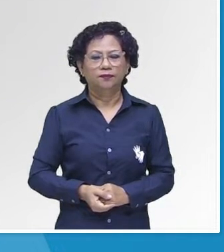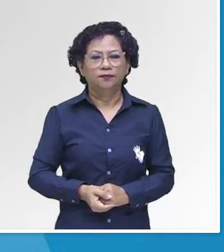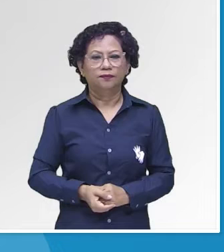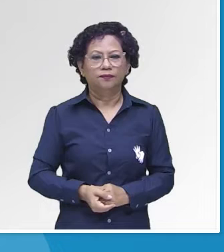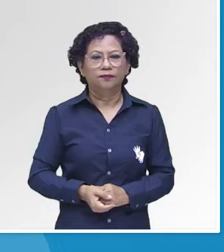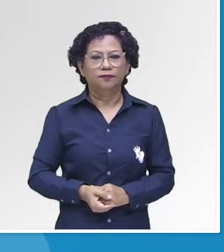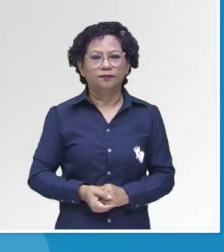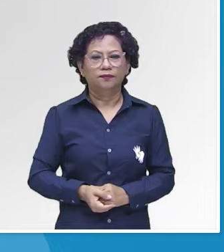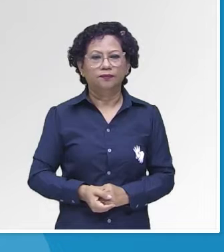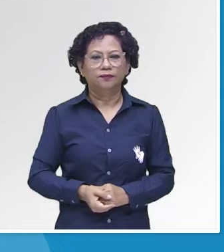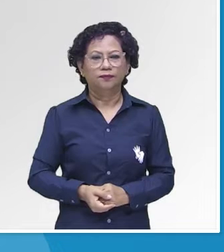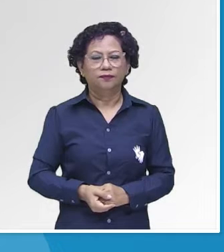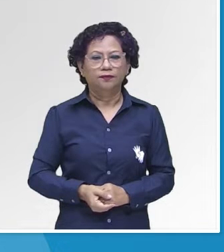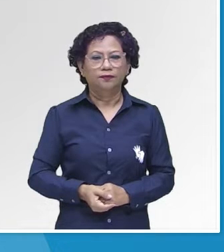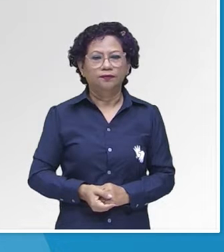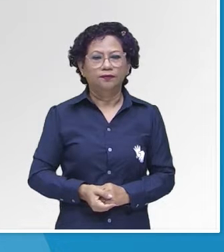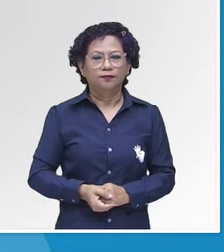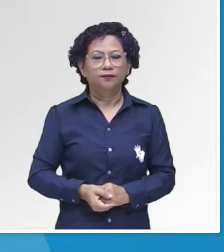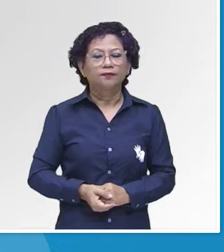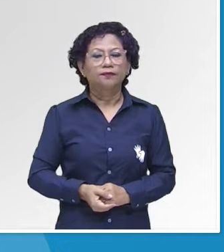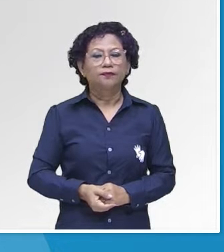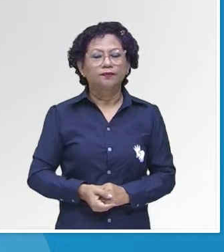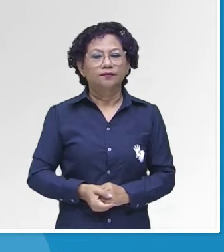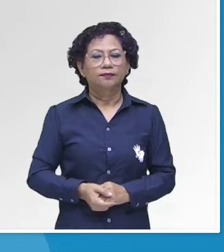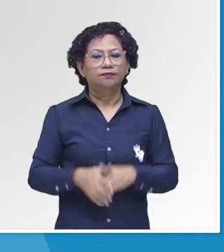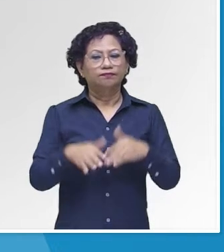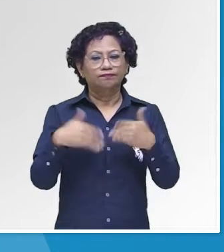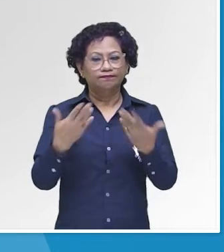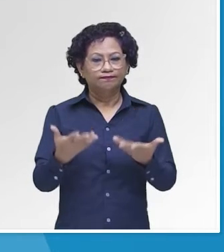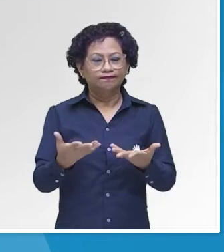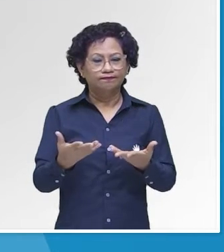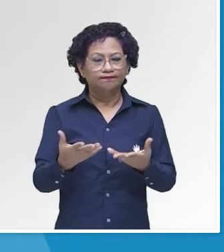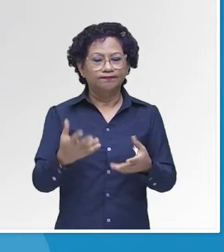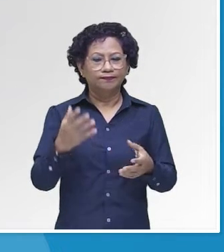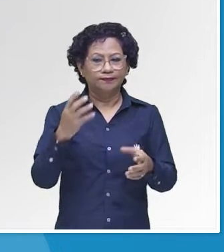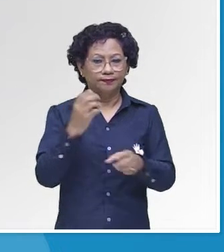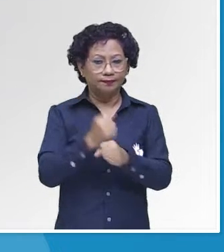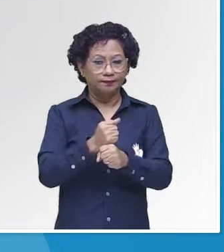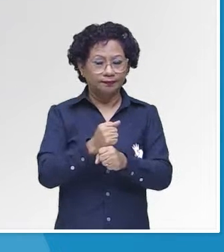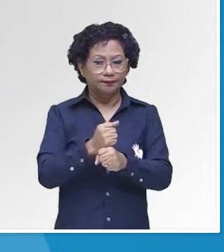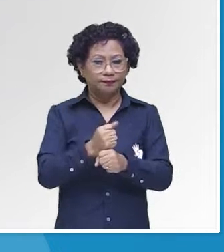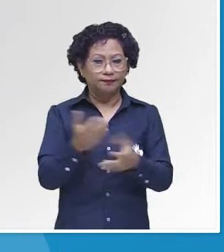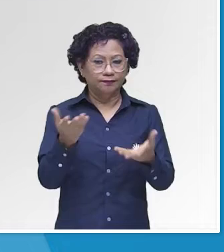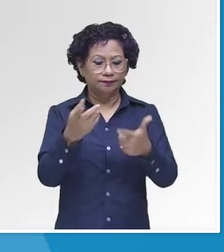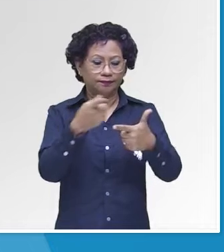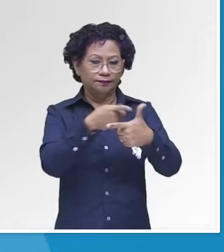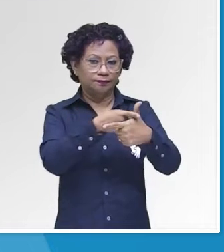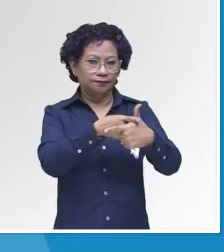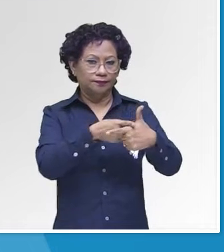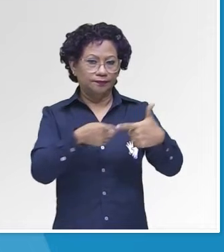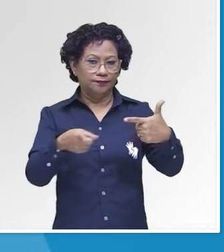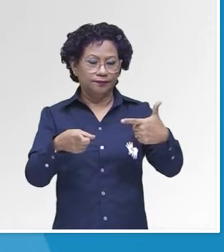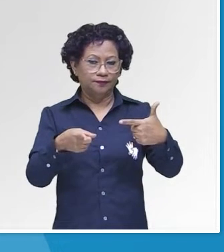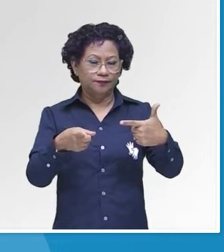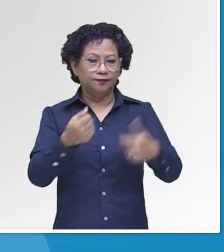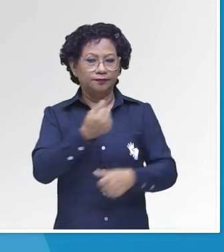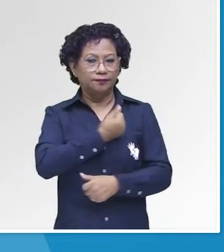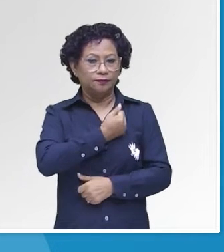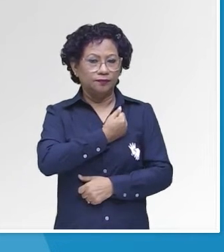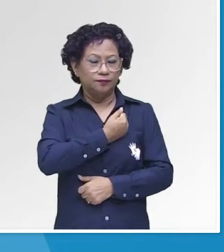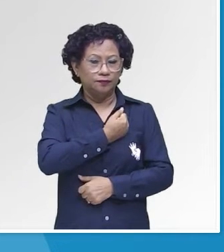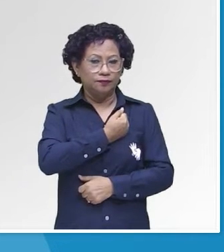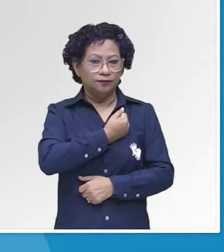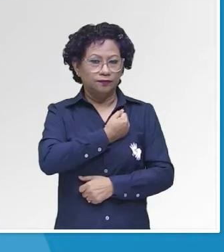Ok, então nós temos aqui o símbolo para somatório, dividido pelo número de vezes